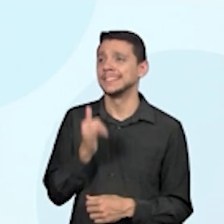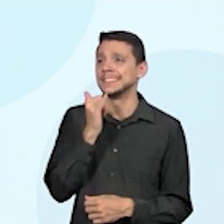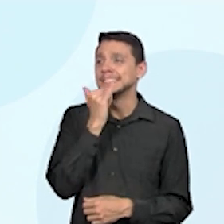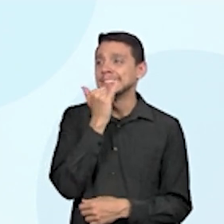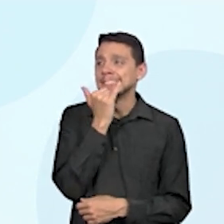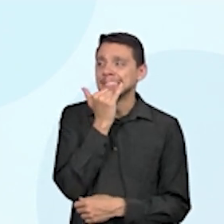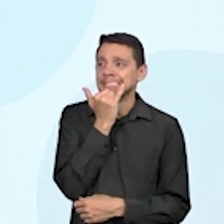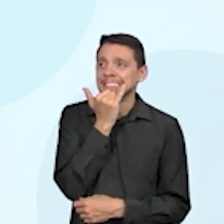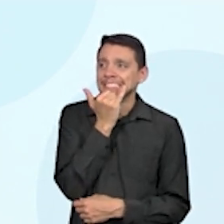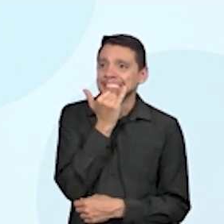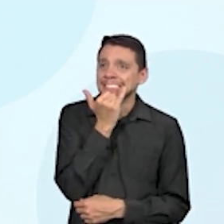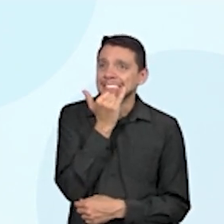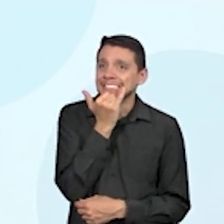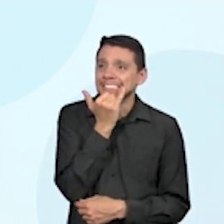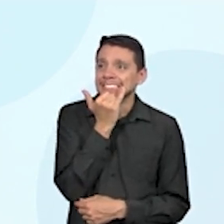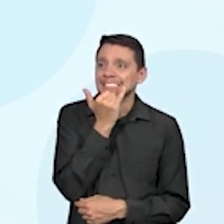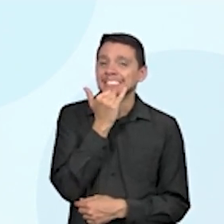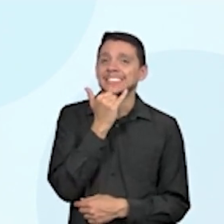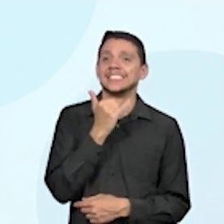Desculpe.